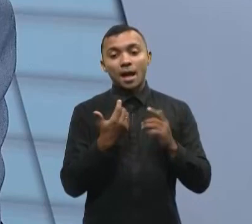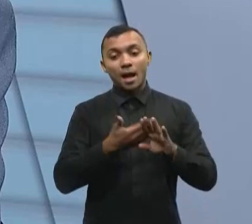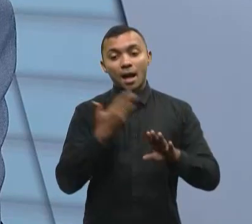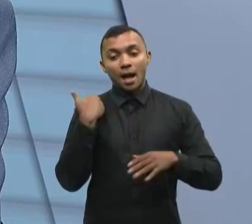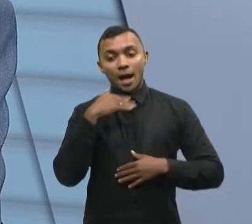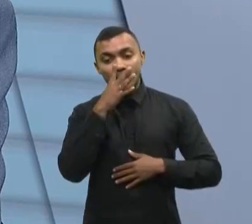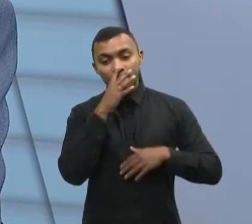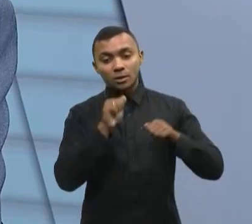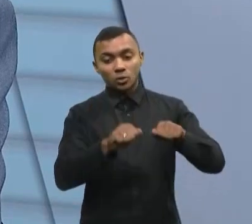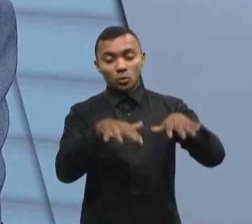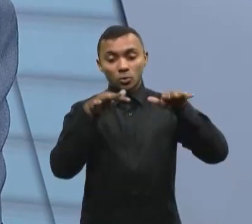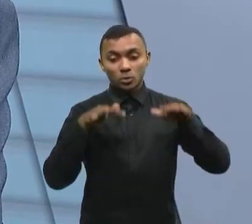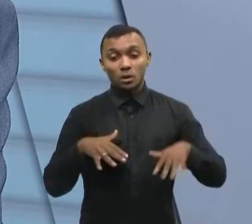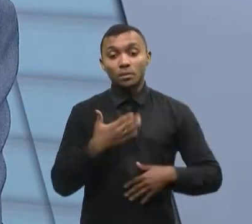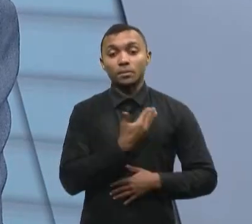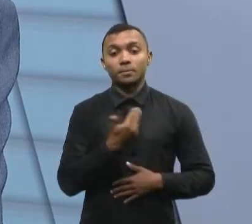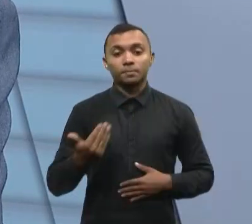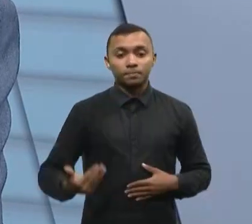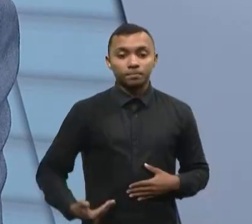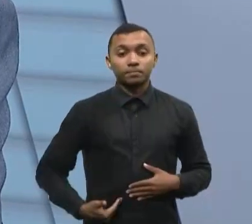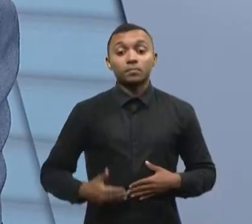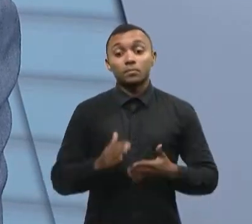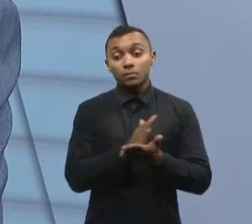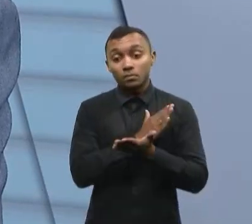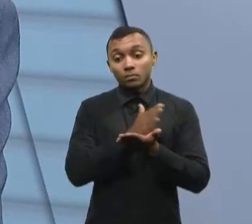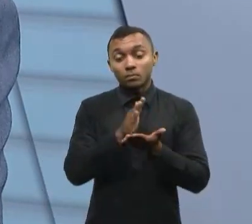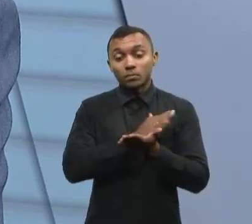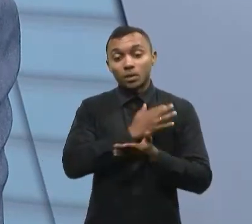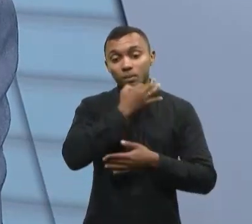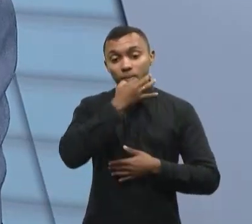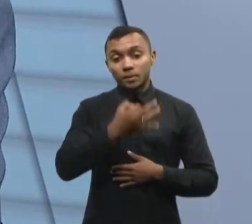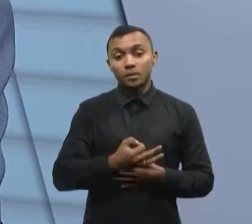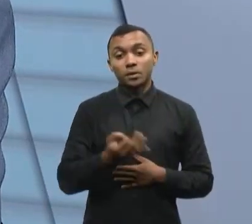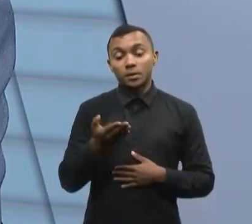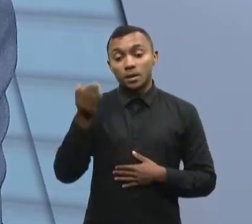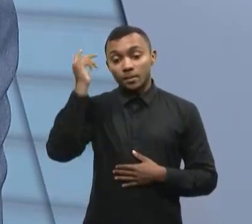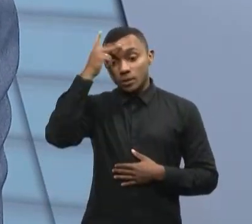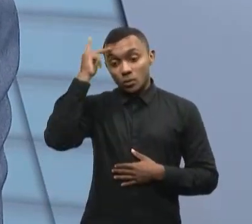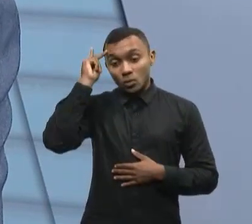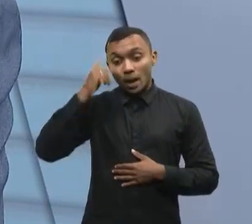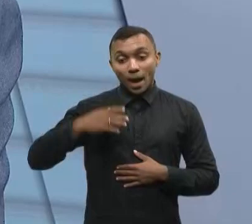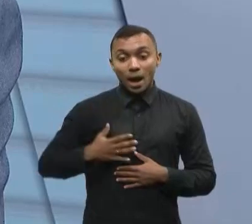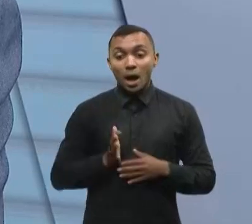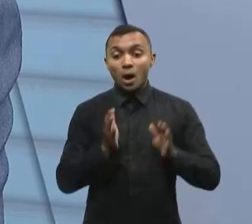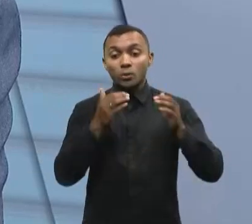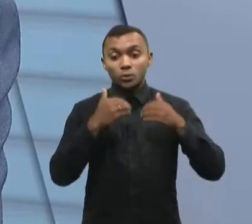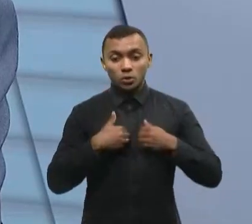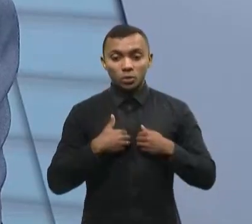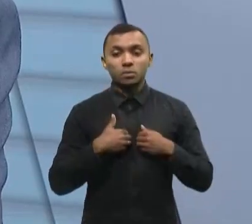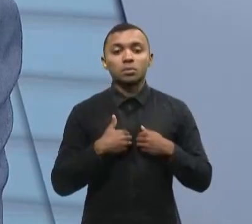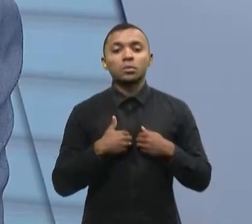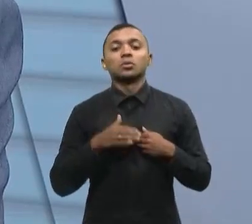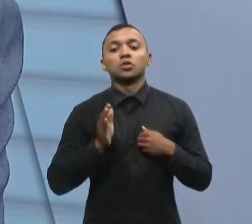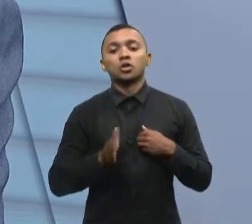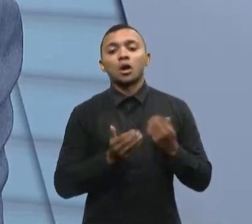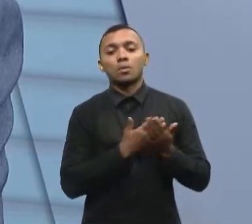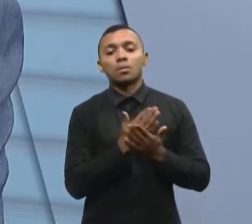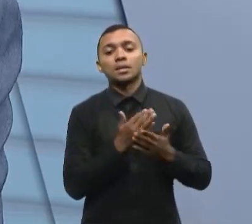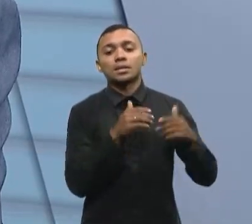pública, aconteceram relatos de pessoas com autismo já